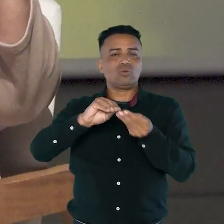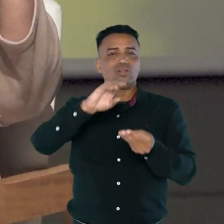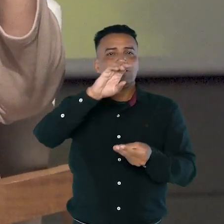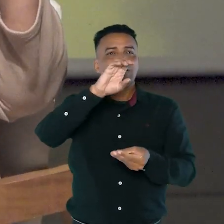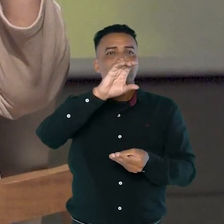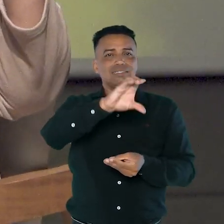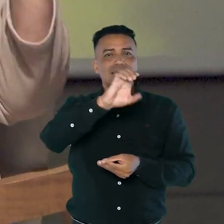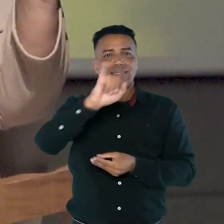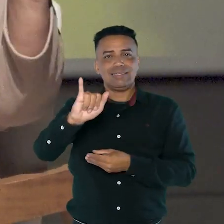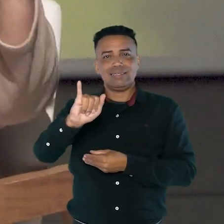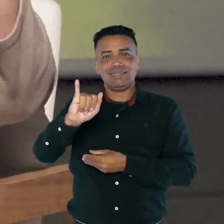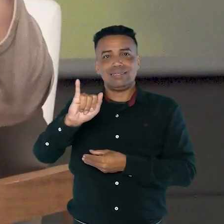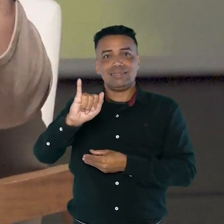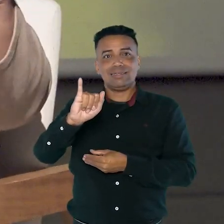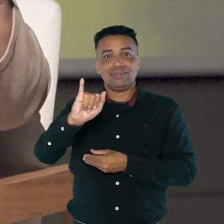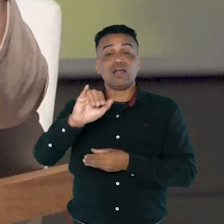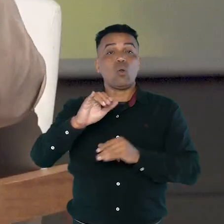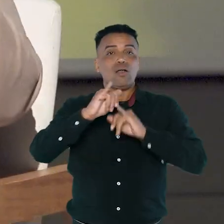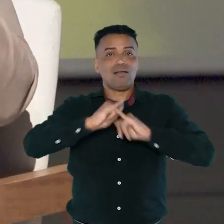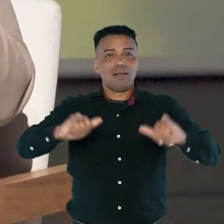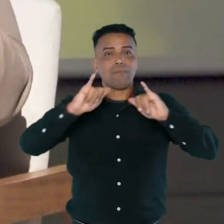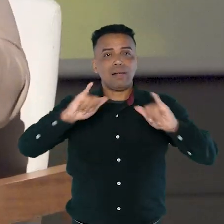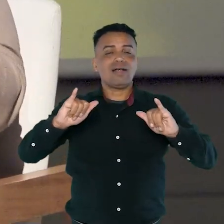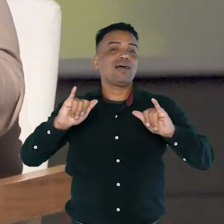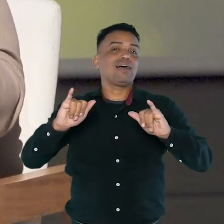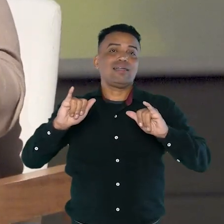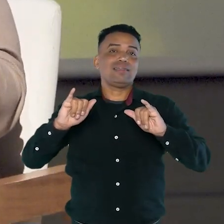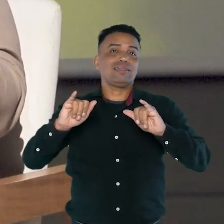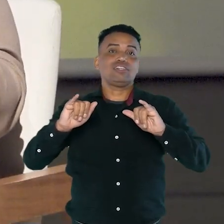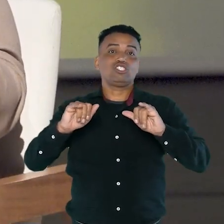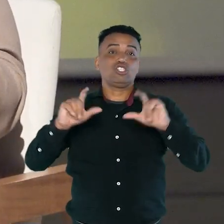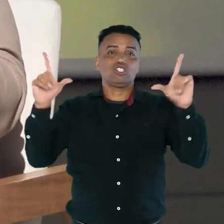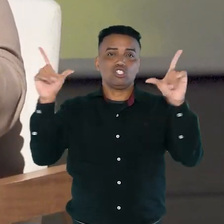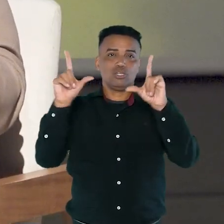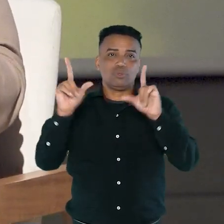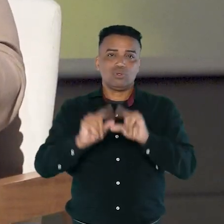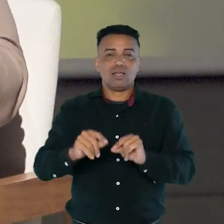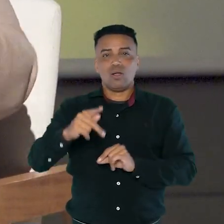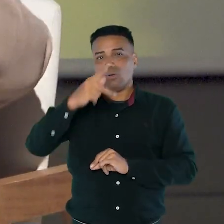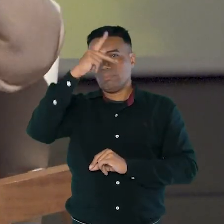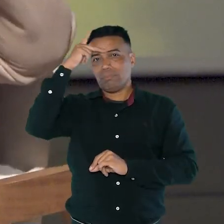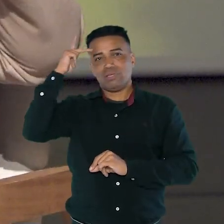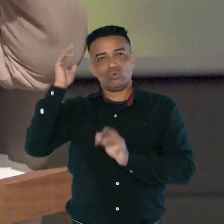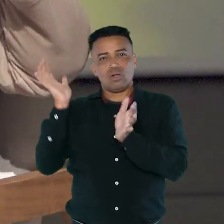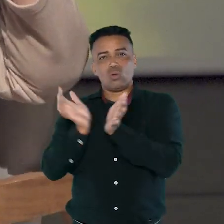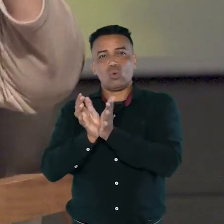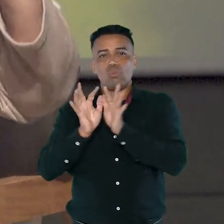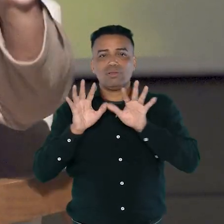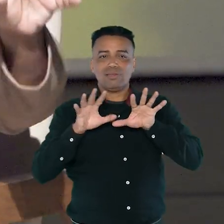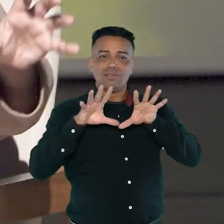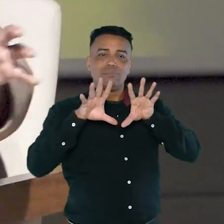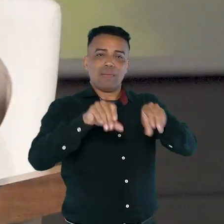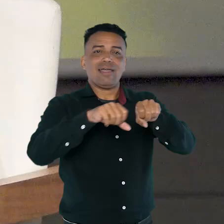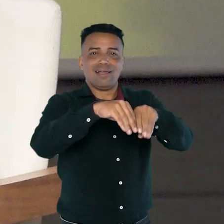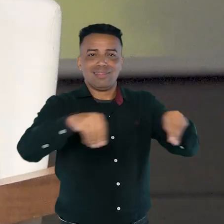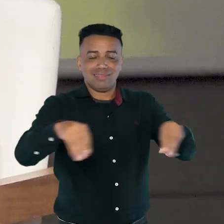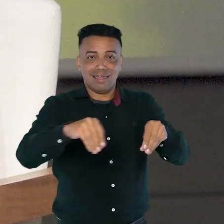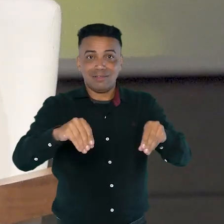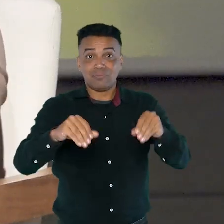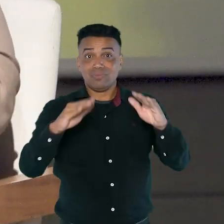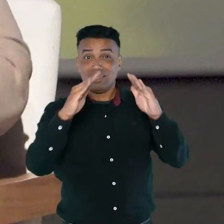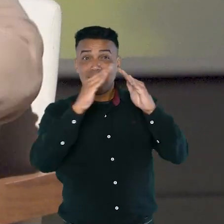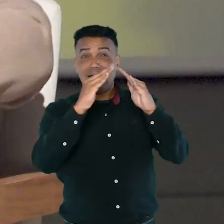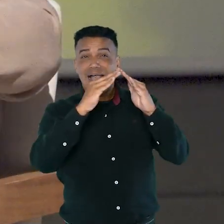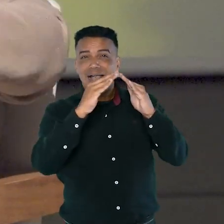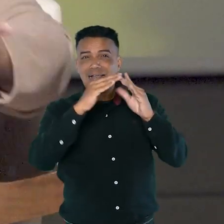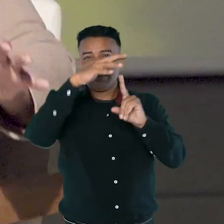que significa Campanha de Erradicação de Invasões. Eles pegaram os barracos das pessoas que